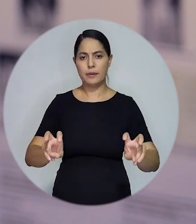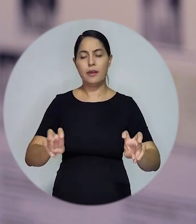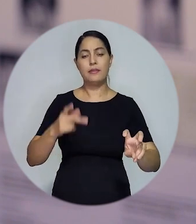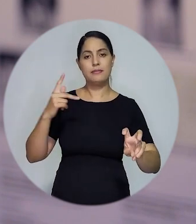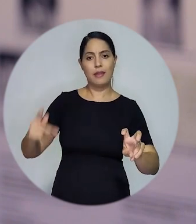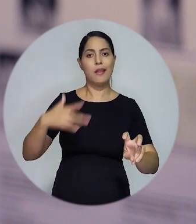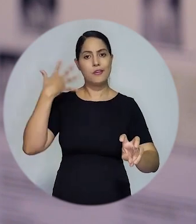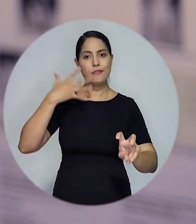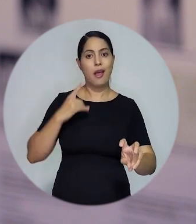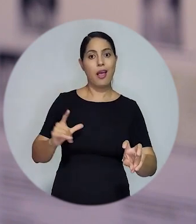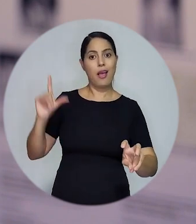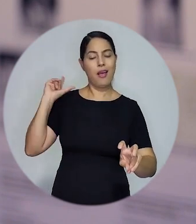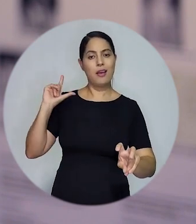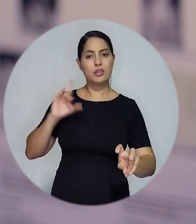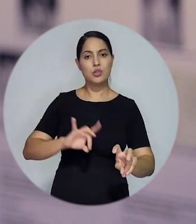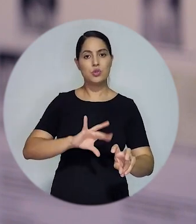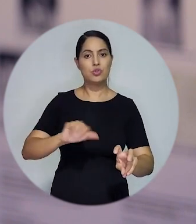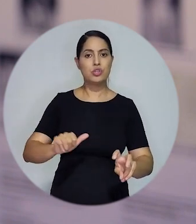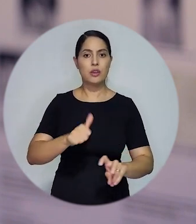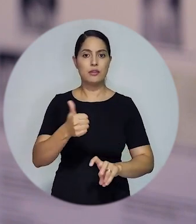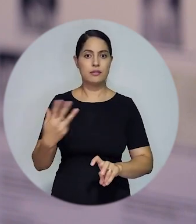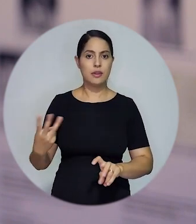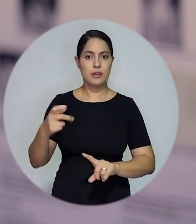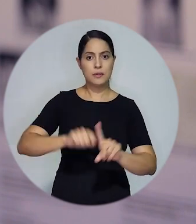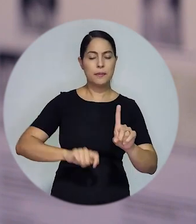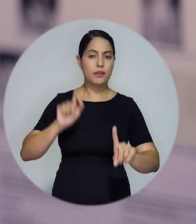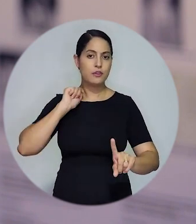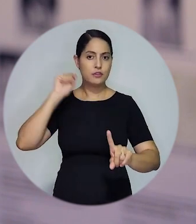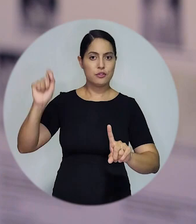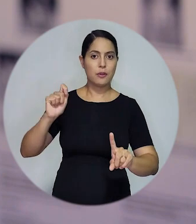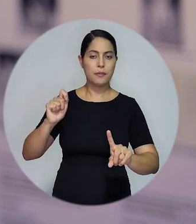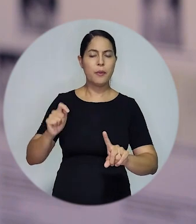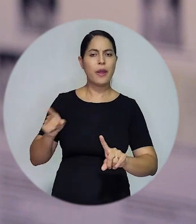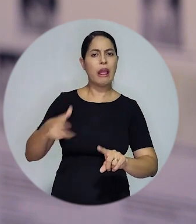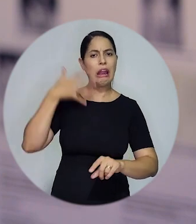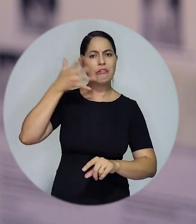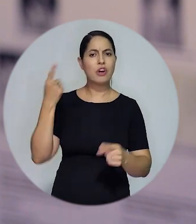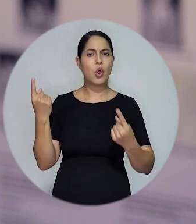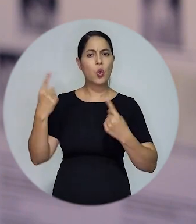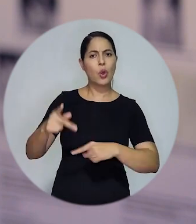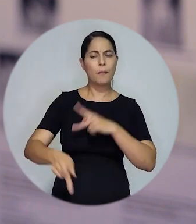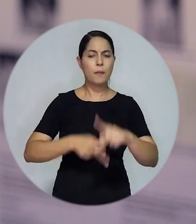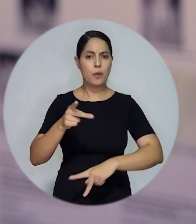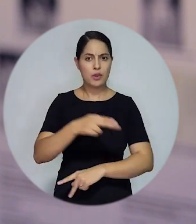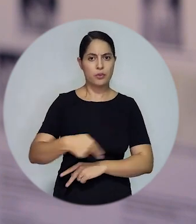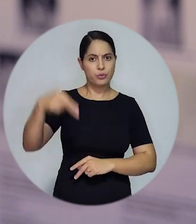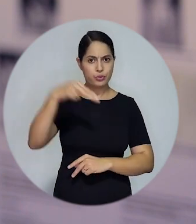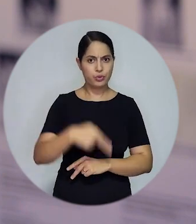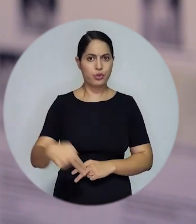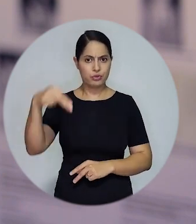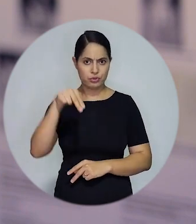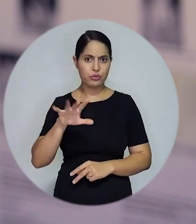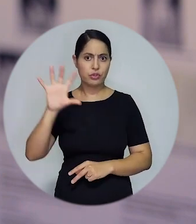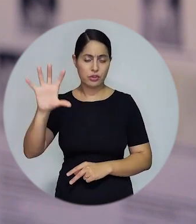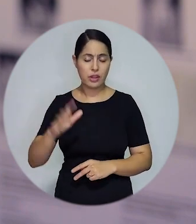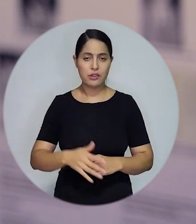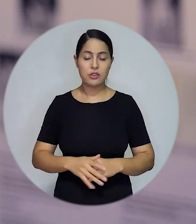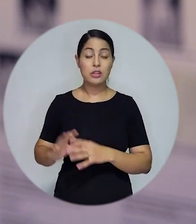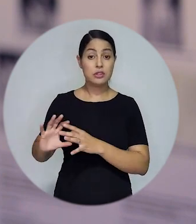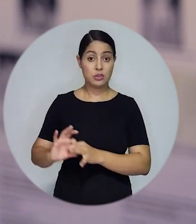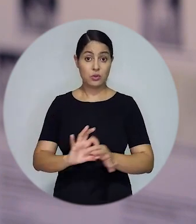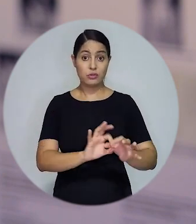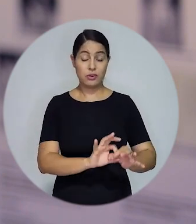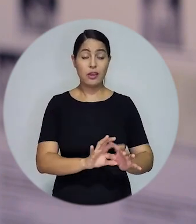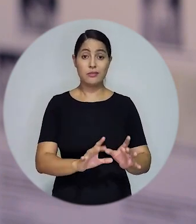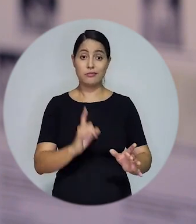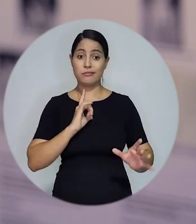para fazer uma retratação sobre a sua fala contra a advocacia e as populações do norte e nordeste do país. A ação do